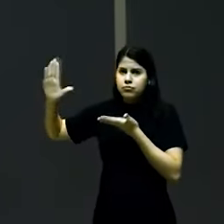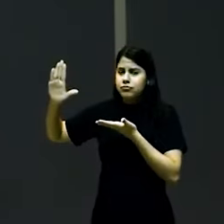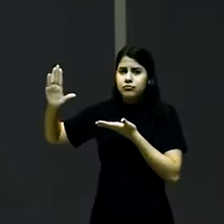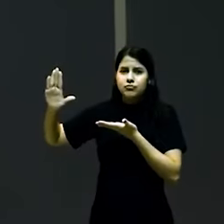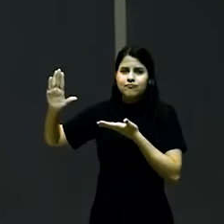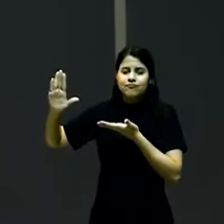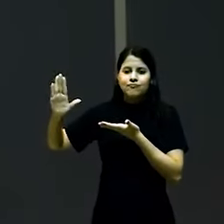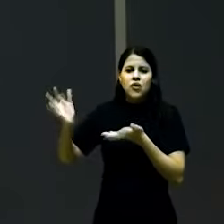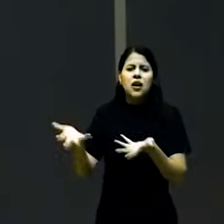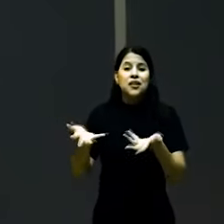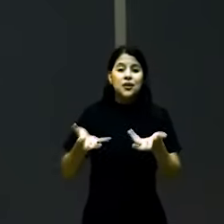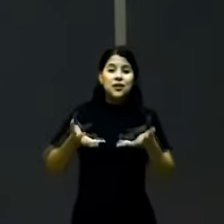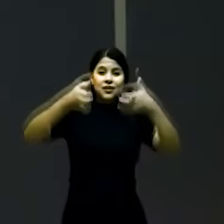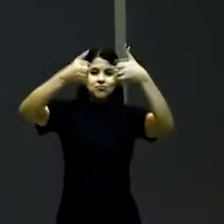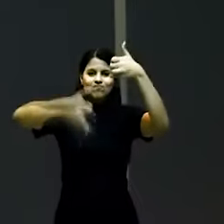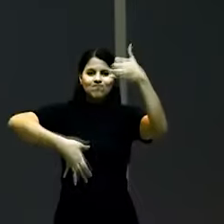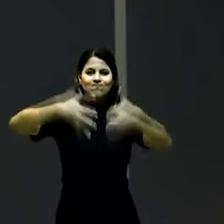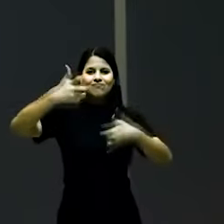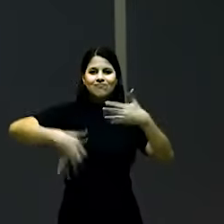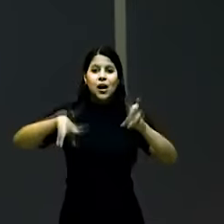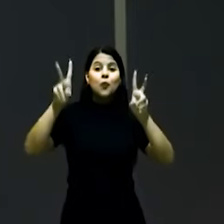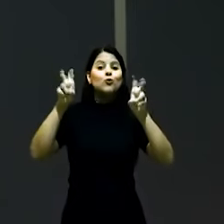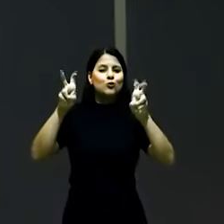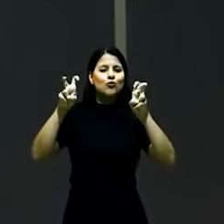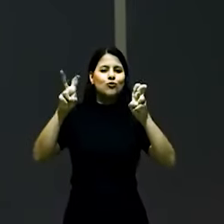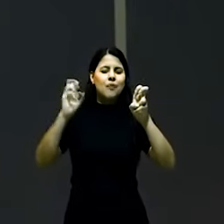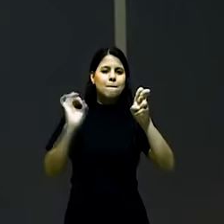É sobre isso que eu quero falar para os irmãos hoje.